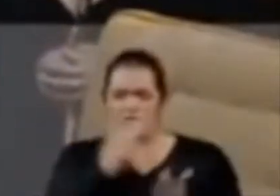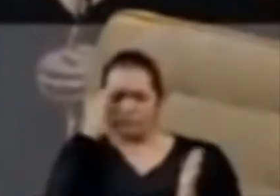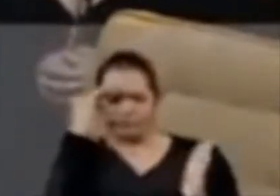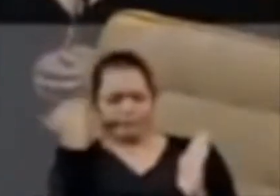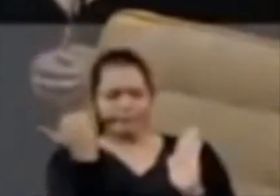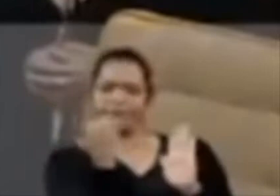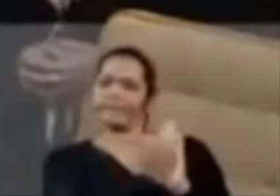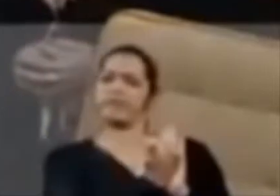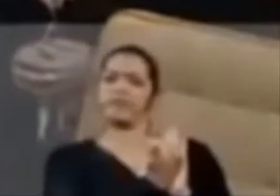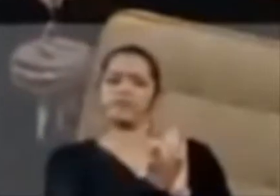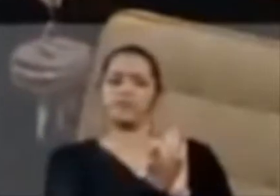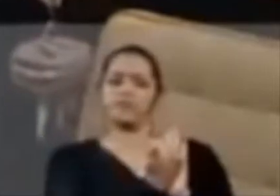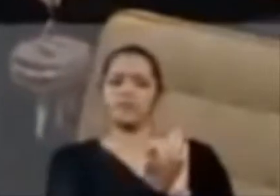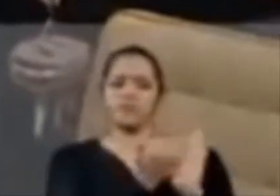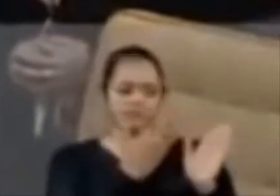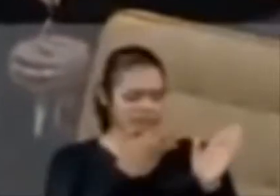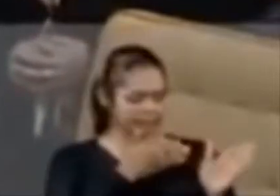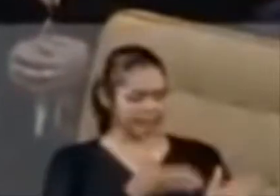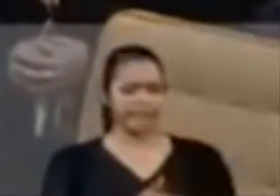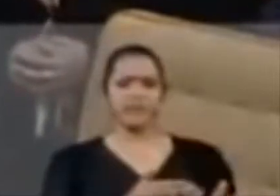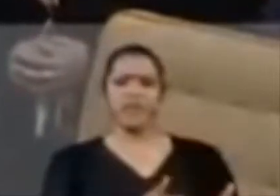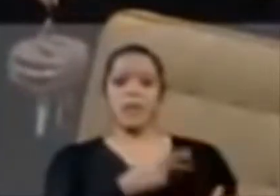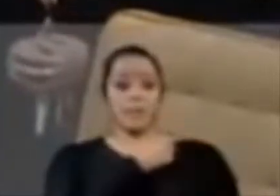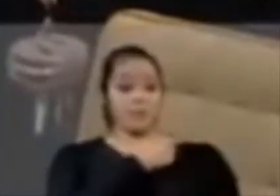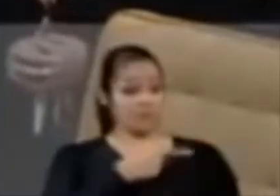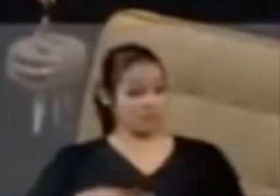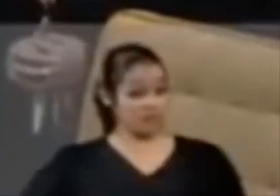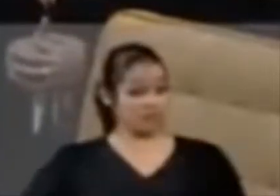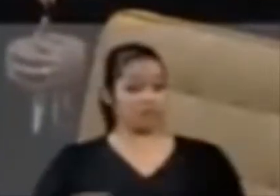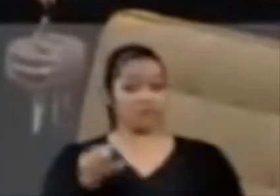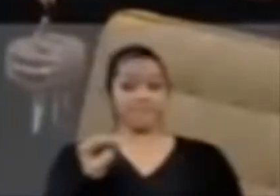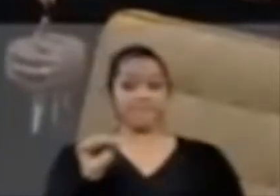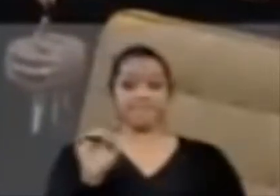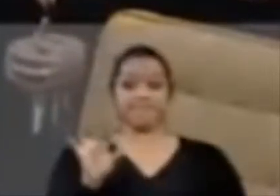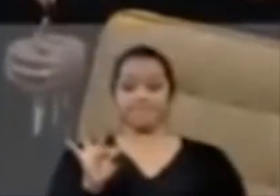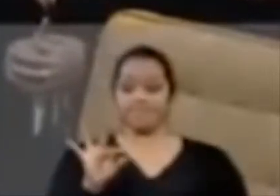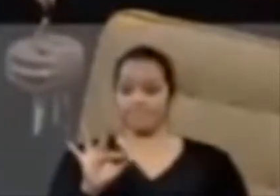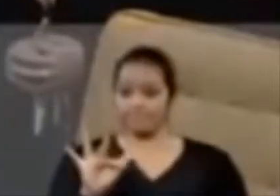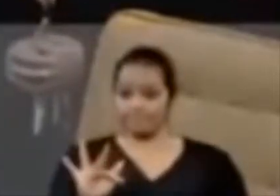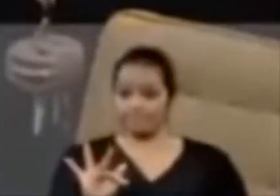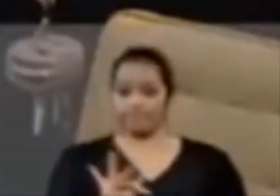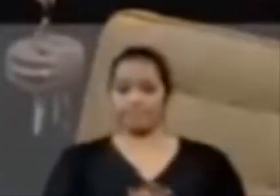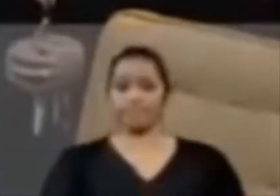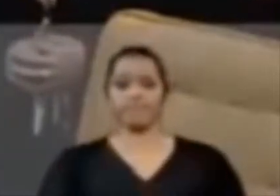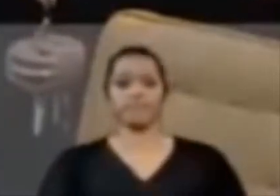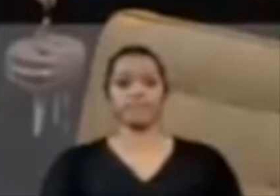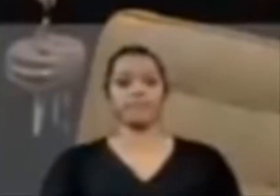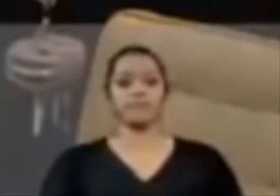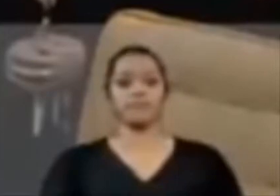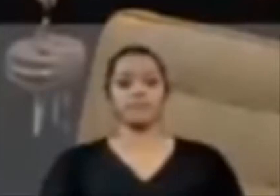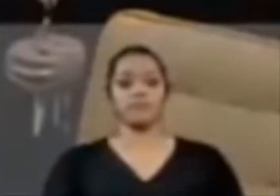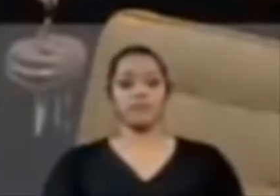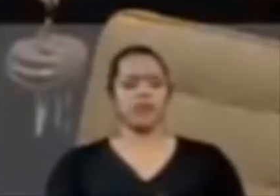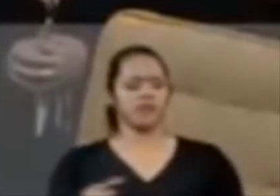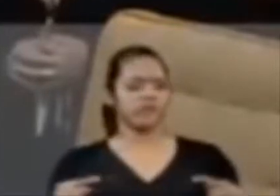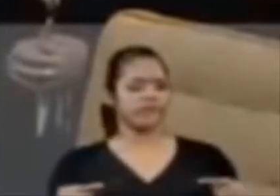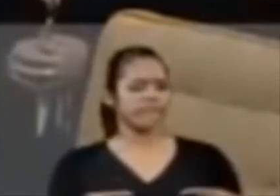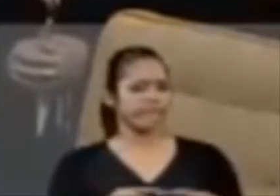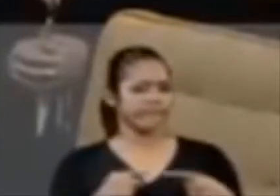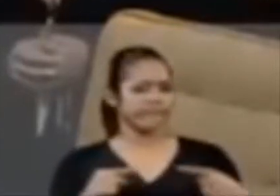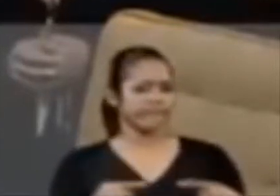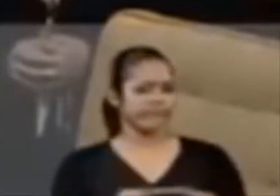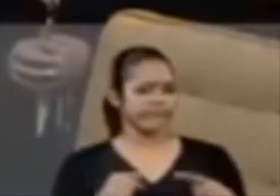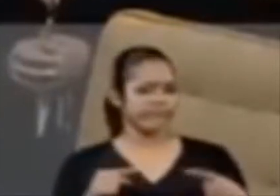os deveres do cargo de presidente do Supremo Tribunal Federal, em